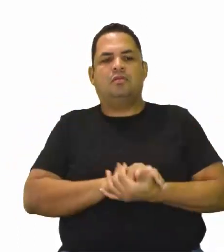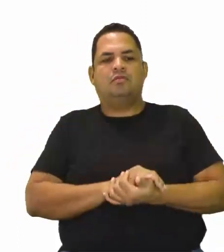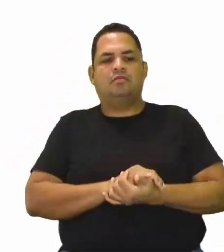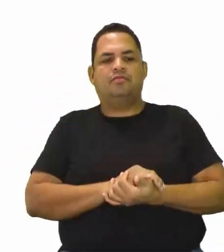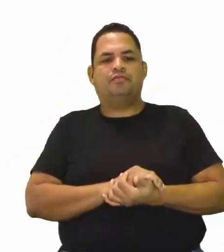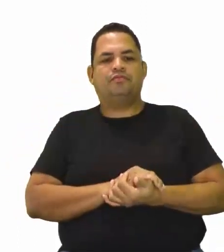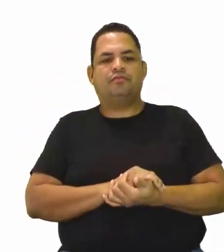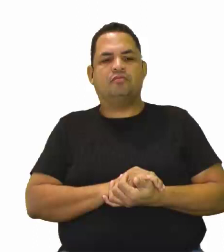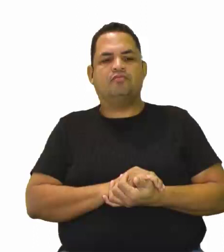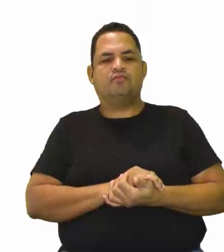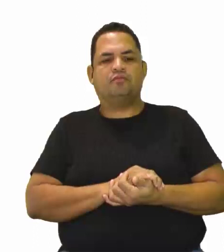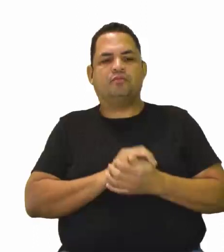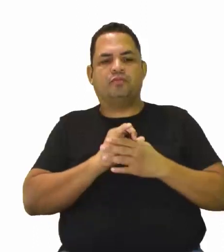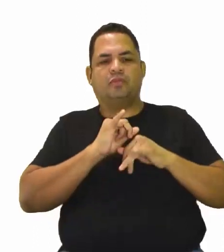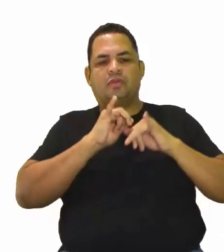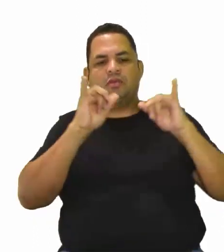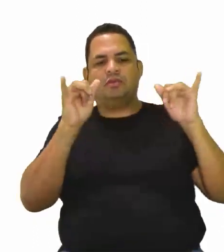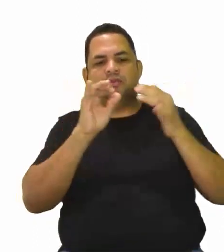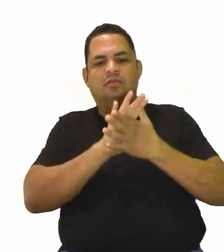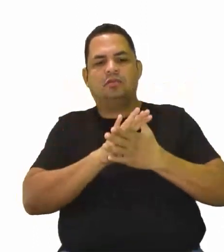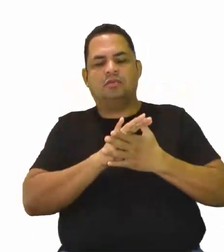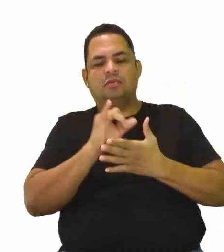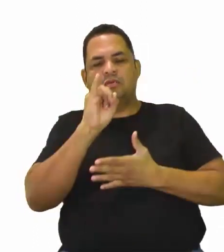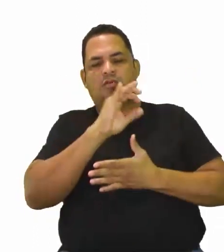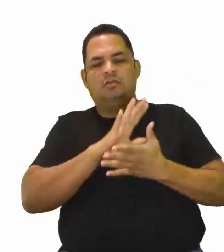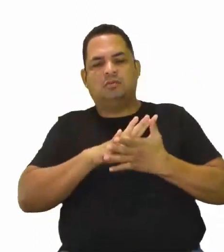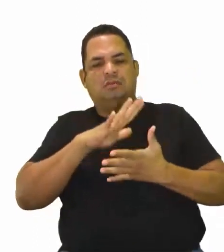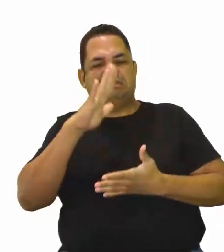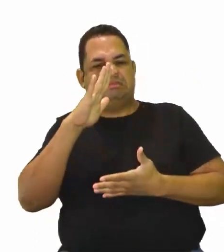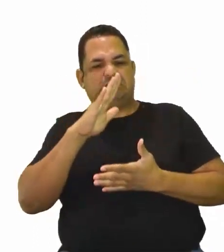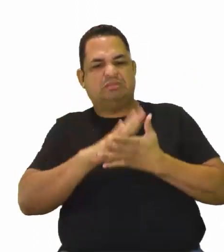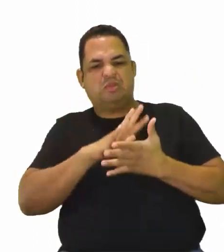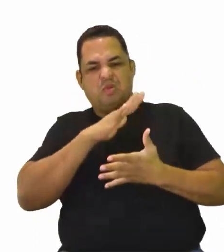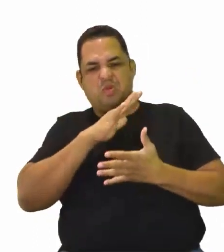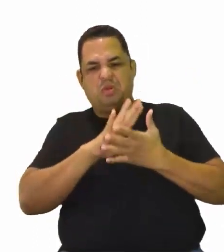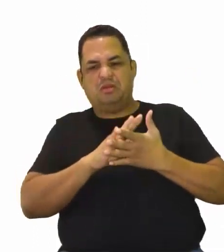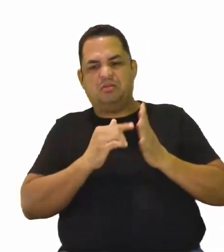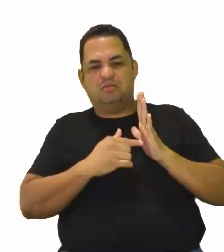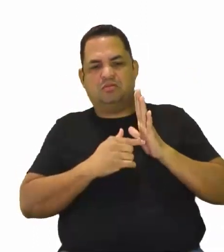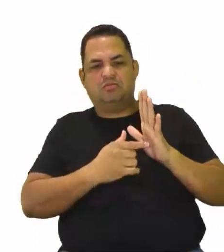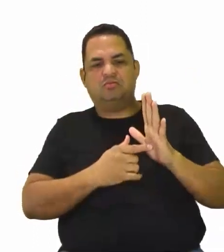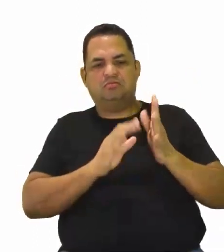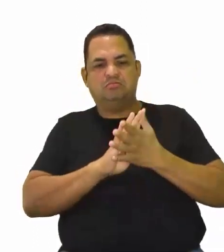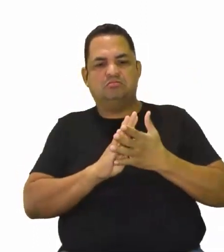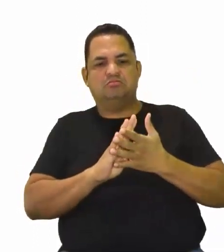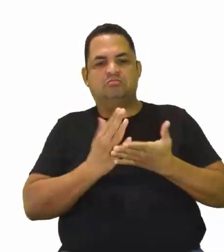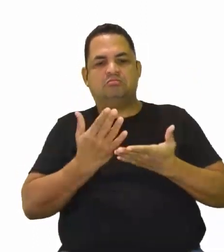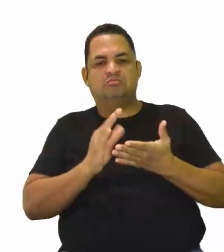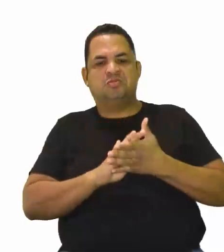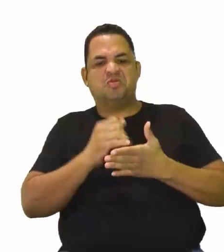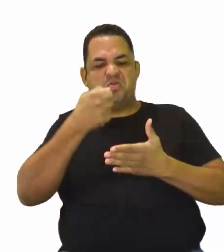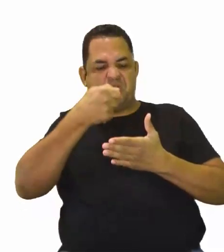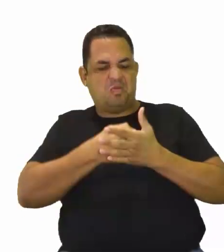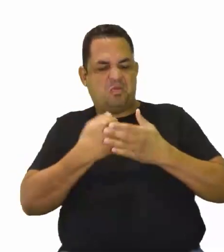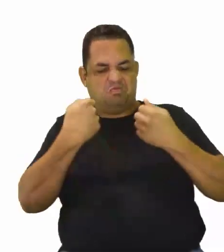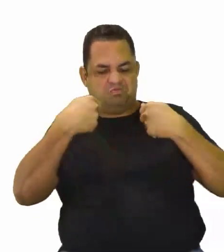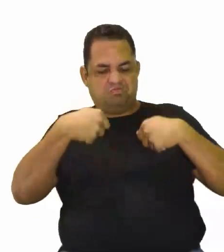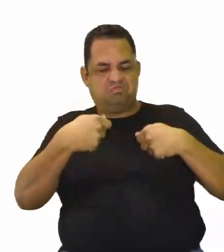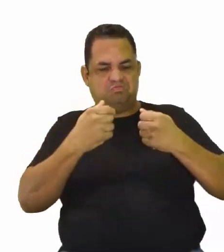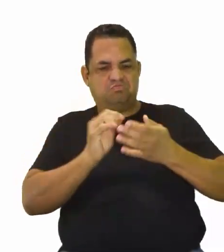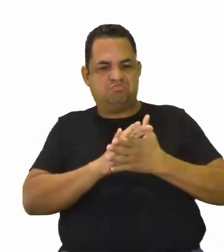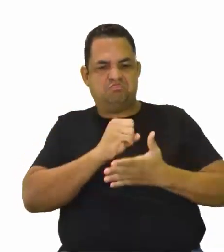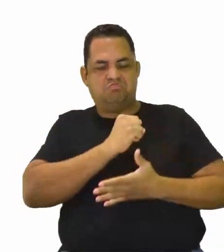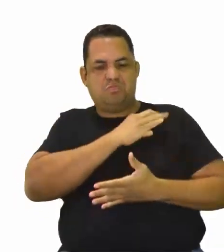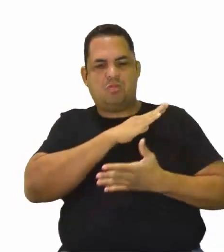Ou E. Difundir uma imagem negativa de Getúlio Vargas, mostrando todo o seu viés autoritário? Qual era